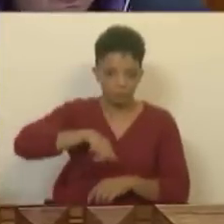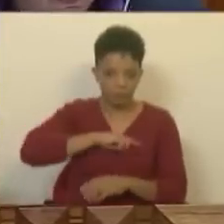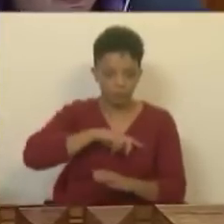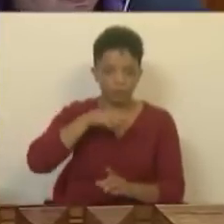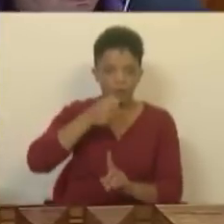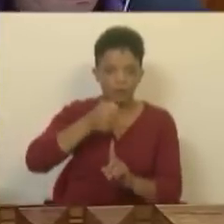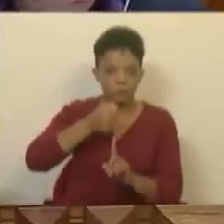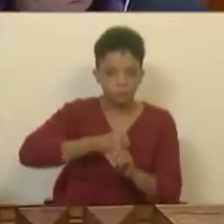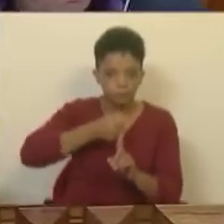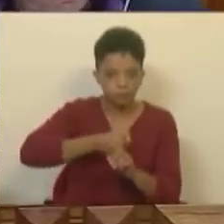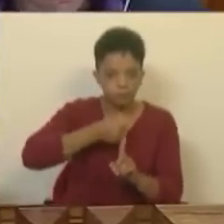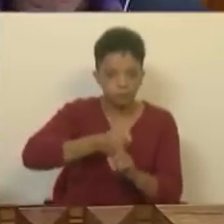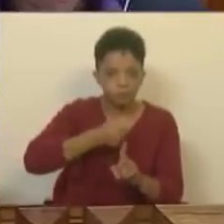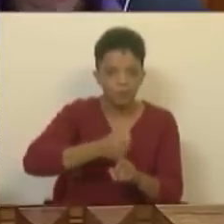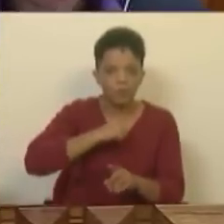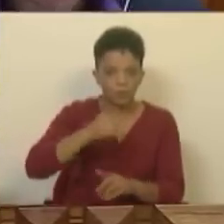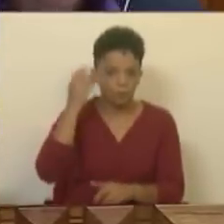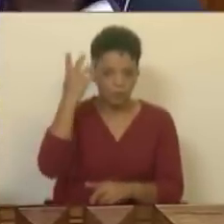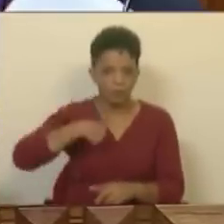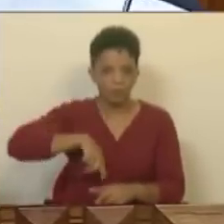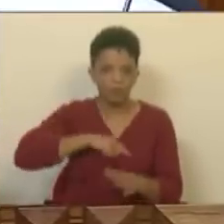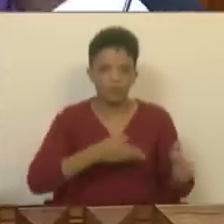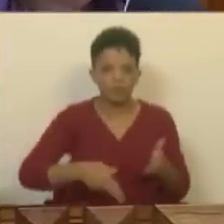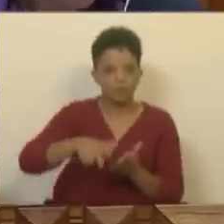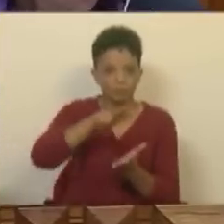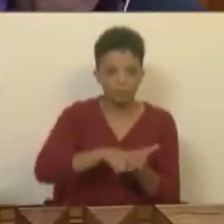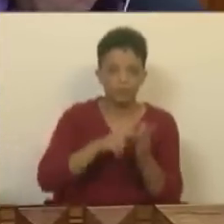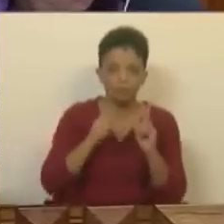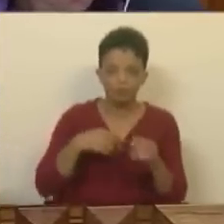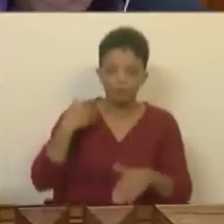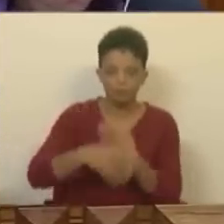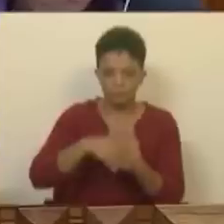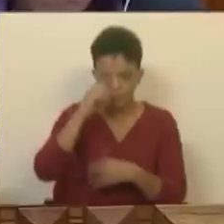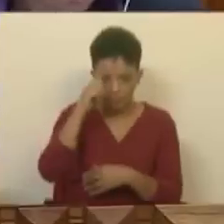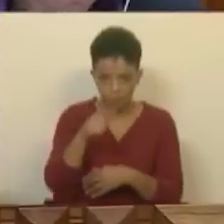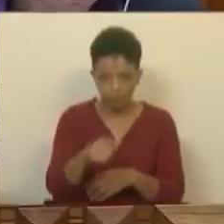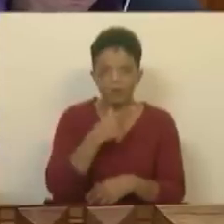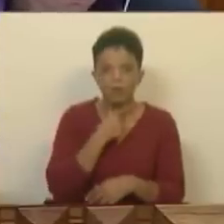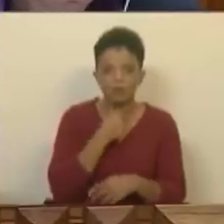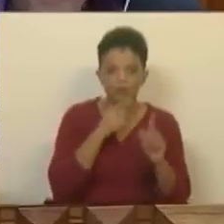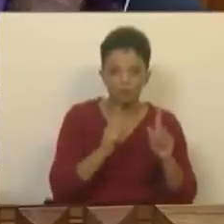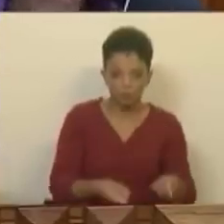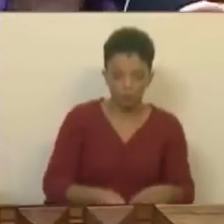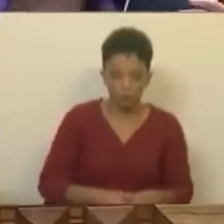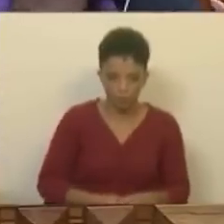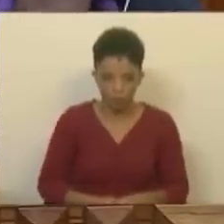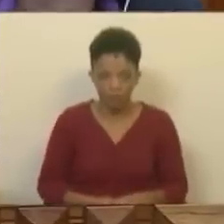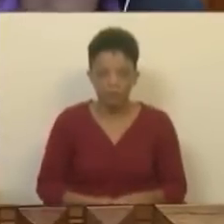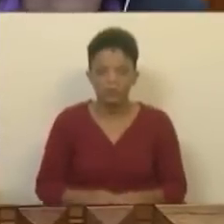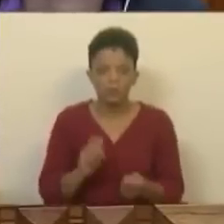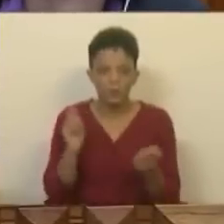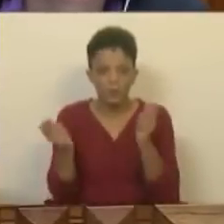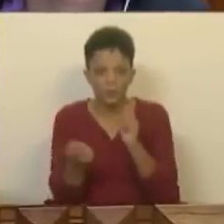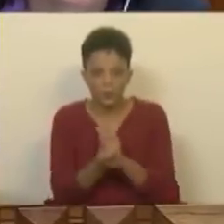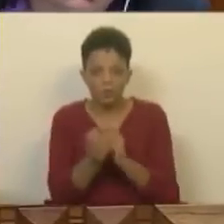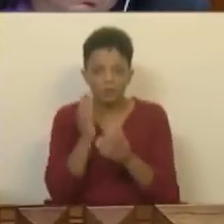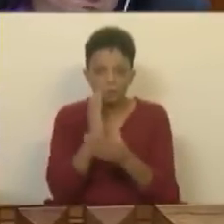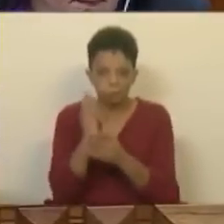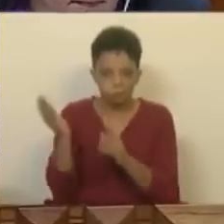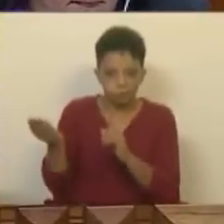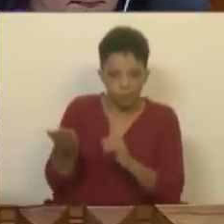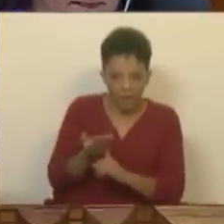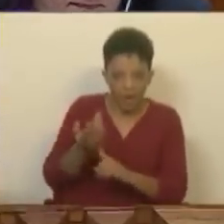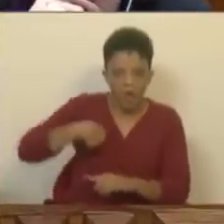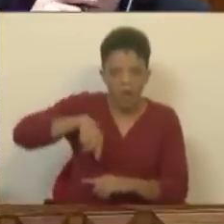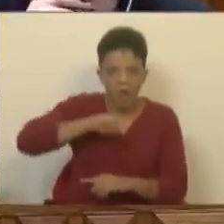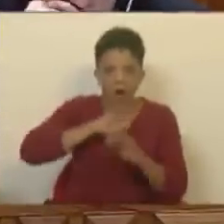de luta contra a corrupção e temos vindo executar como sabem entrou em vigor em agosto até o conjunto de alterações ao processo penal que